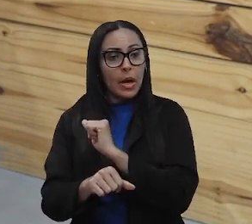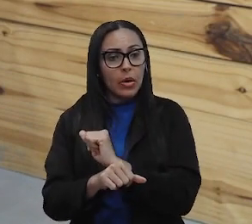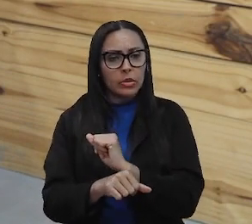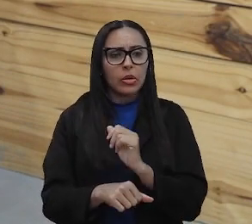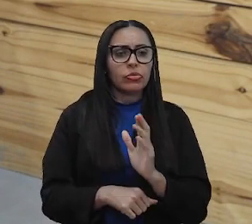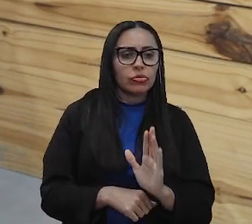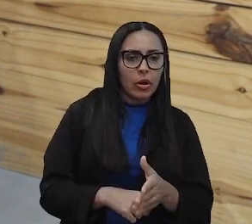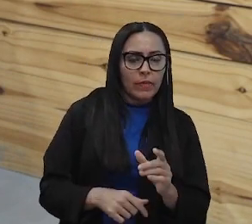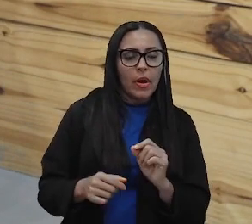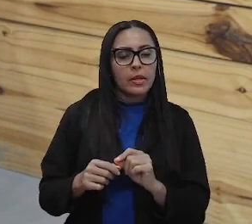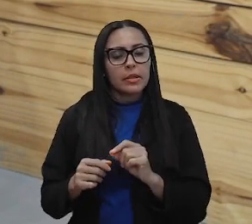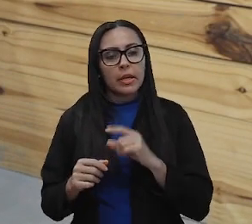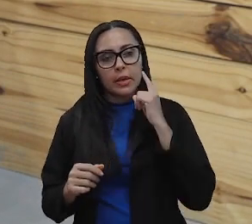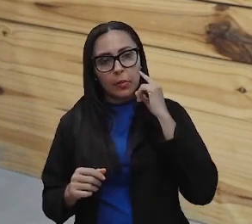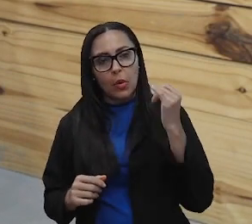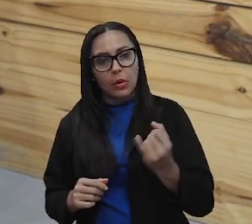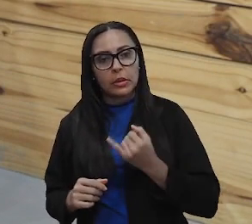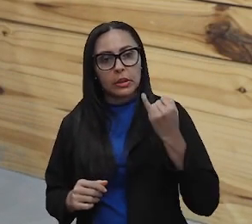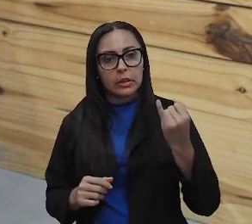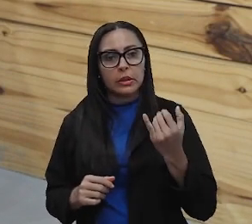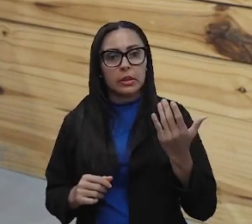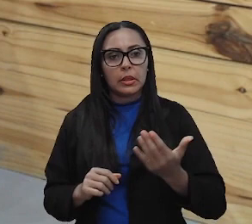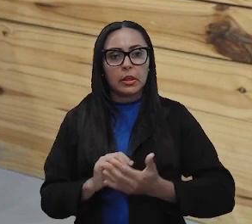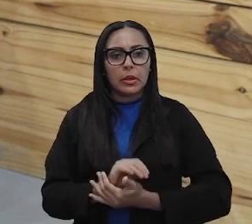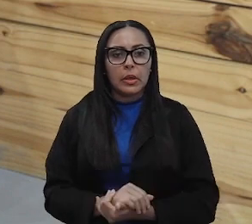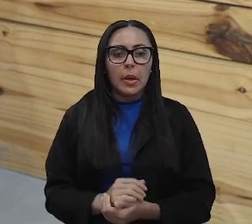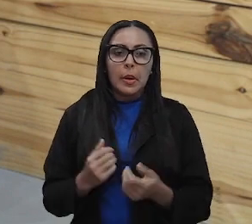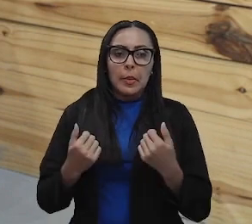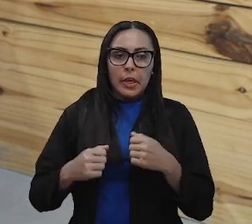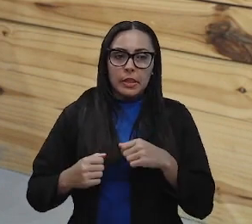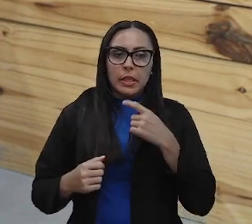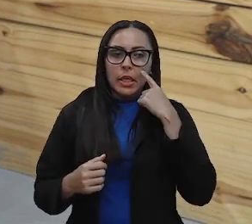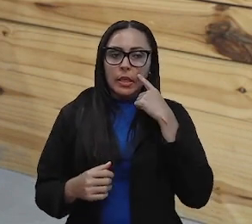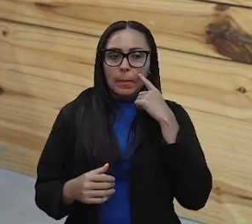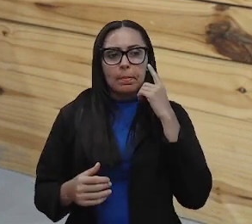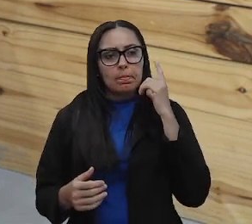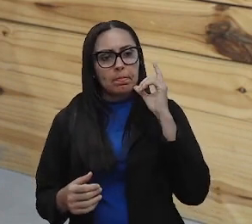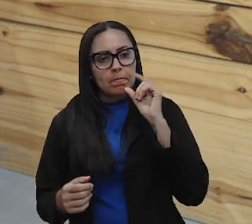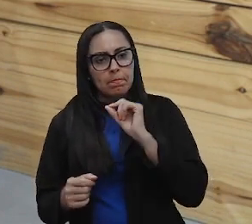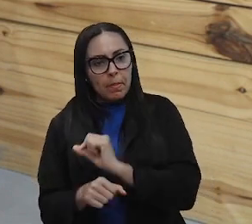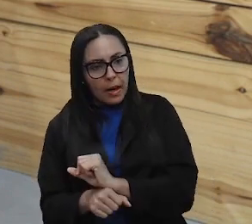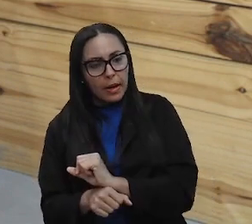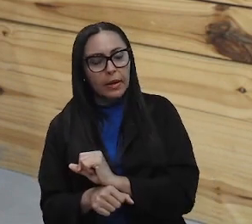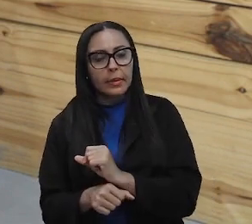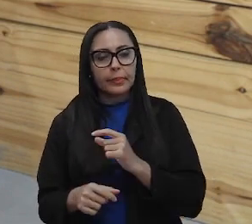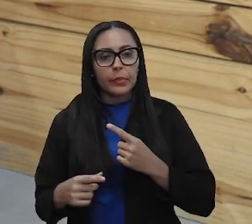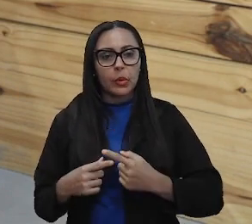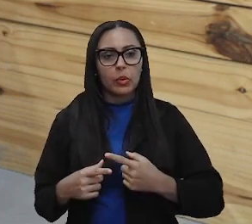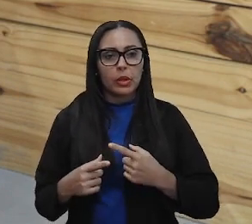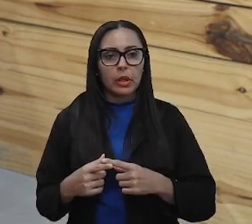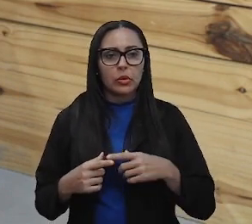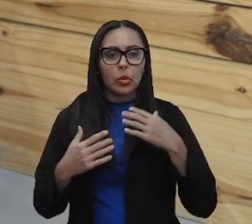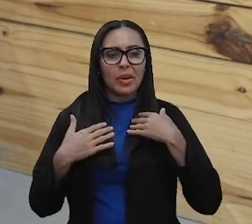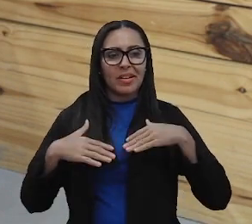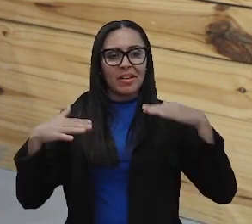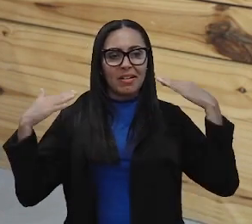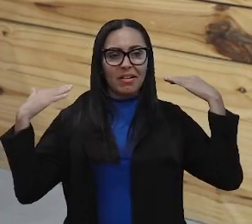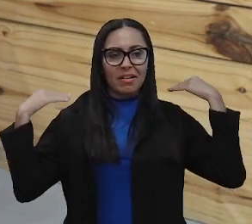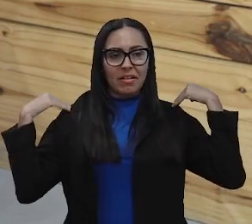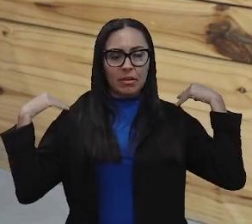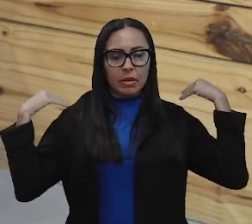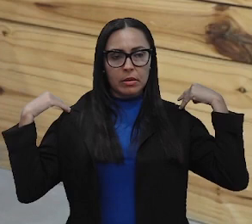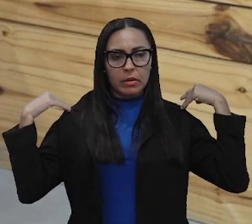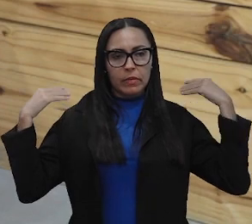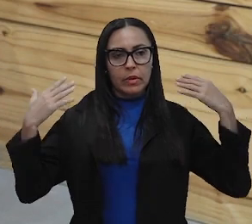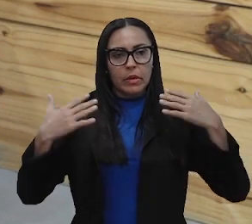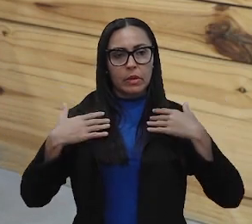e é importante que seja frisado isso. Precisa realmente ter pausas, porque com o tempo, essa sobrecarga na cervical,